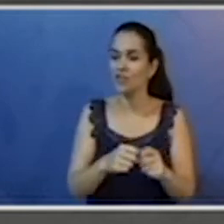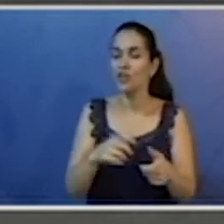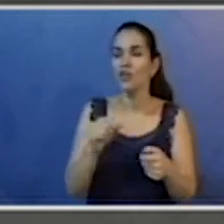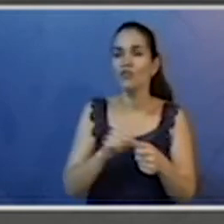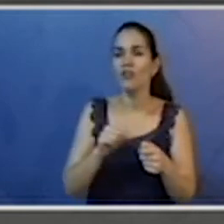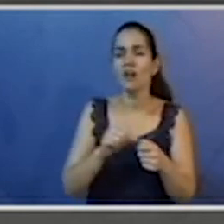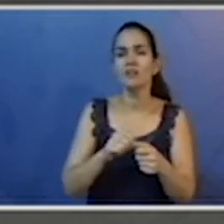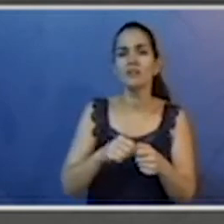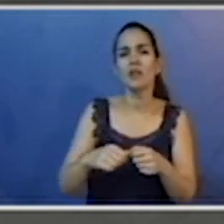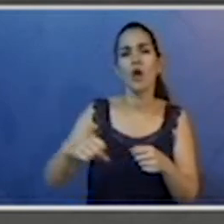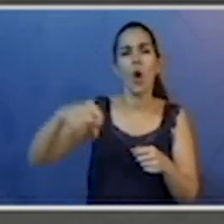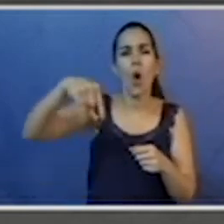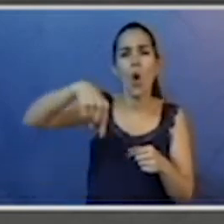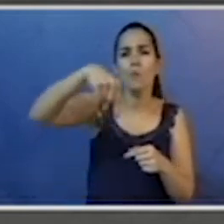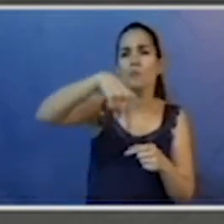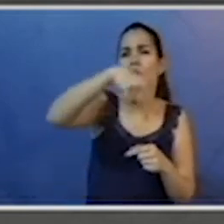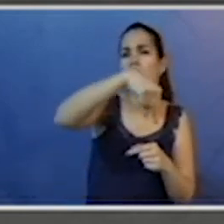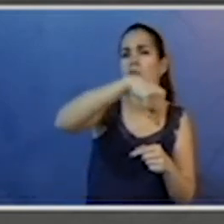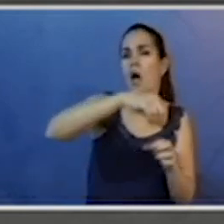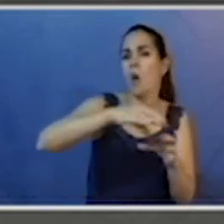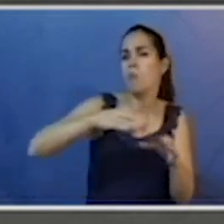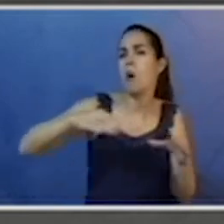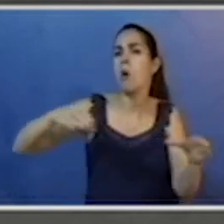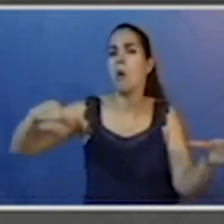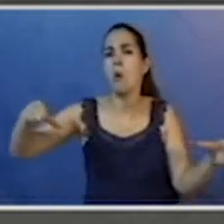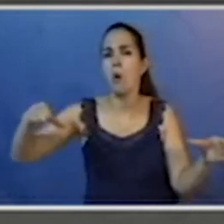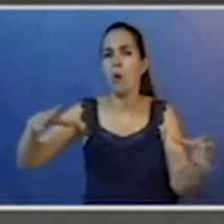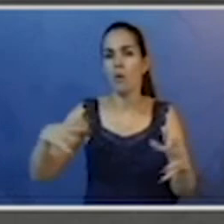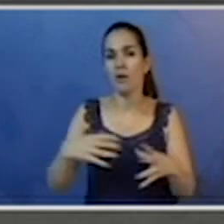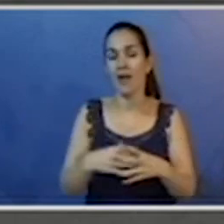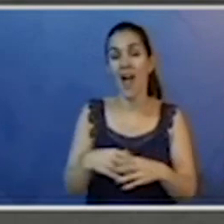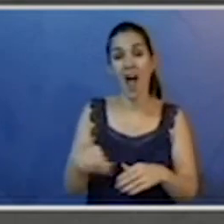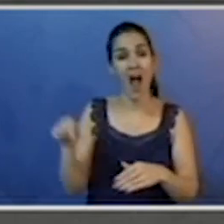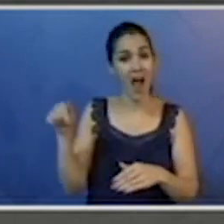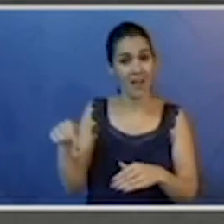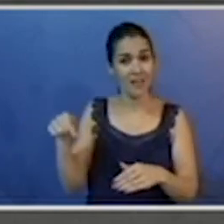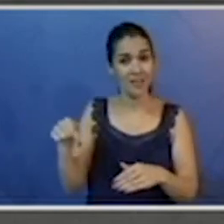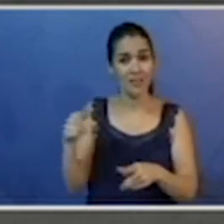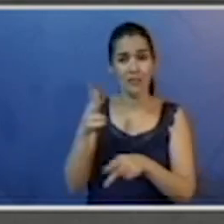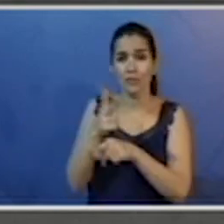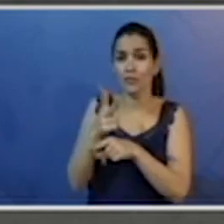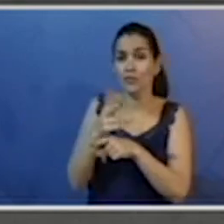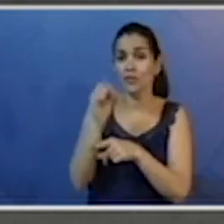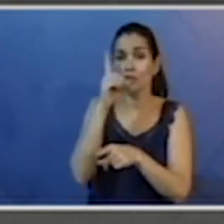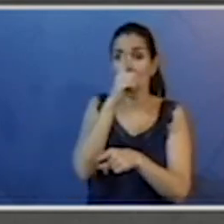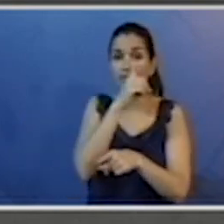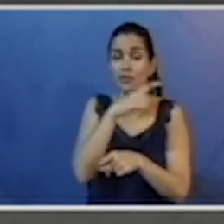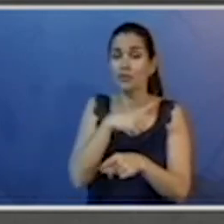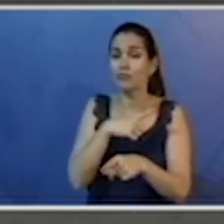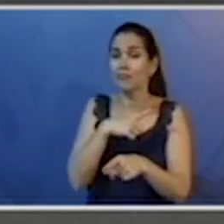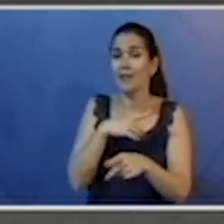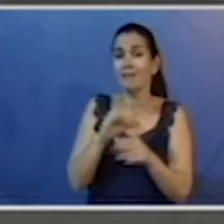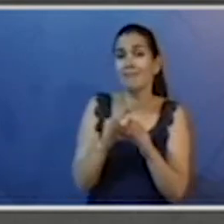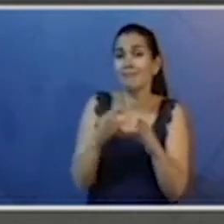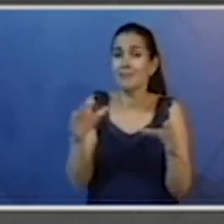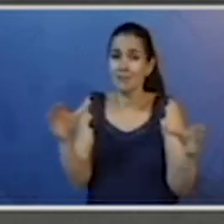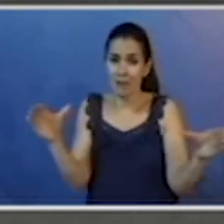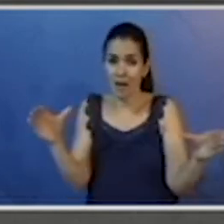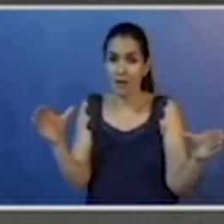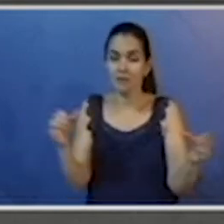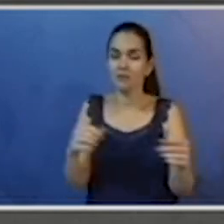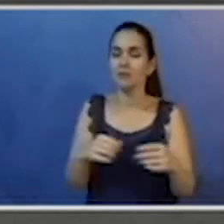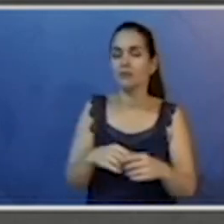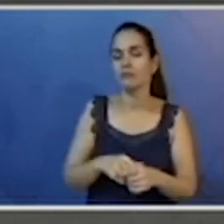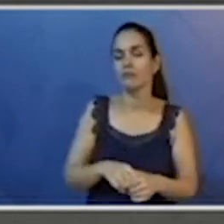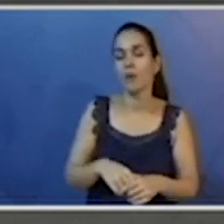obstáculos colocados de gente diferente maior distância aqui a gente também não tem muita distância um do outro Tá certo então